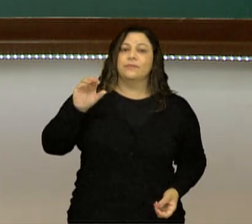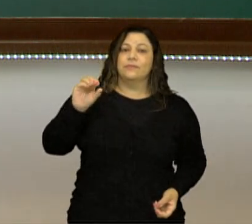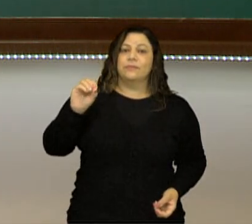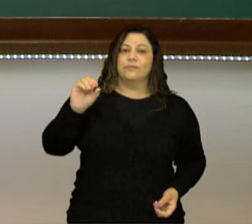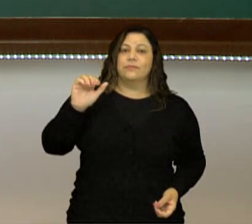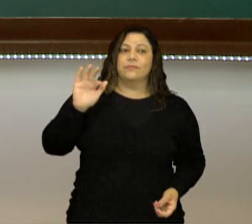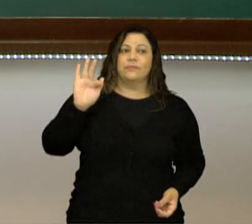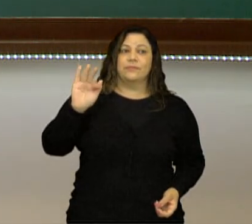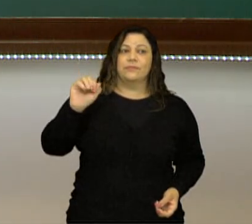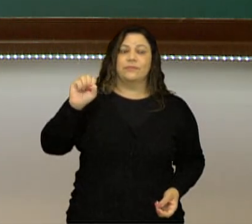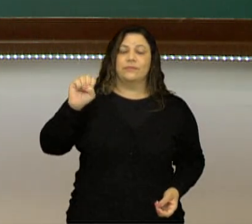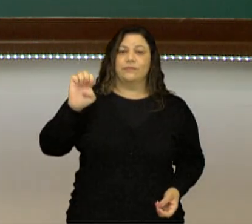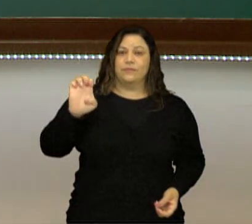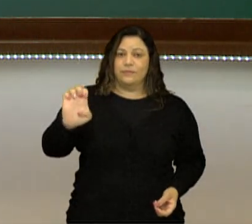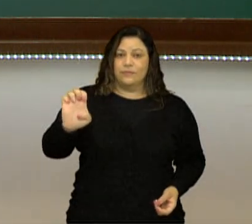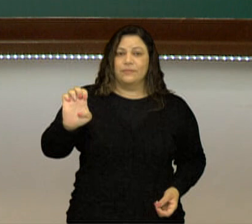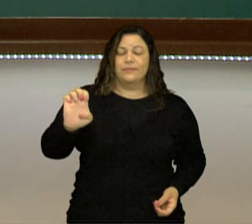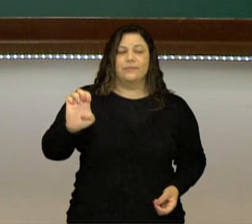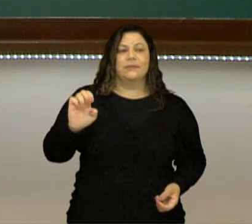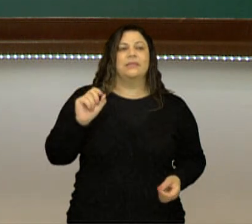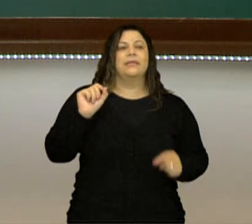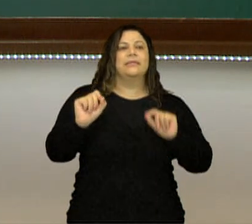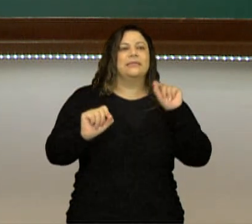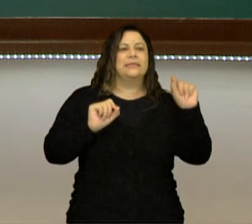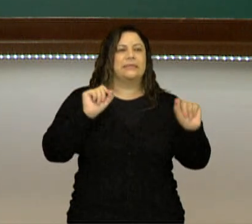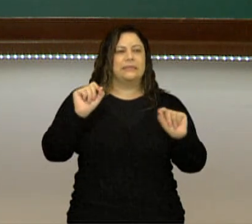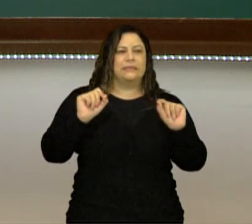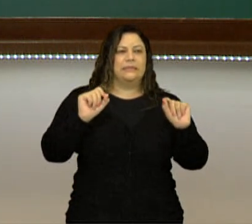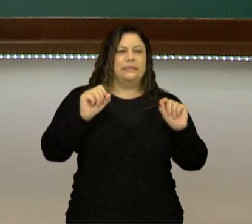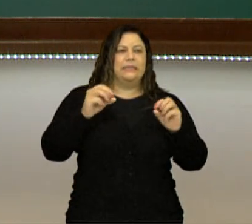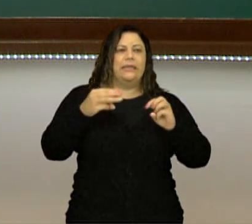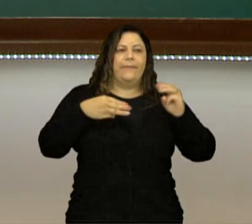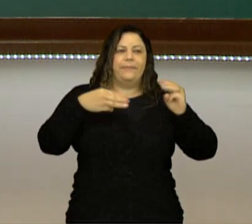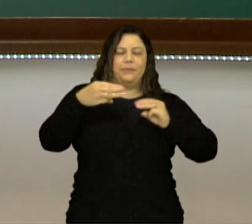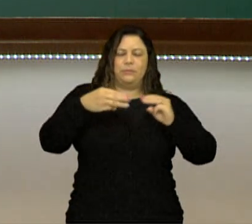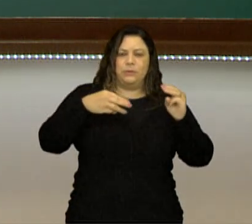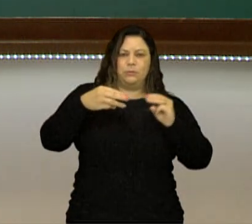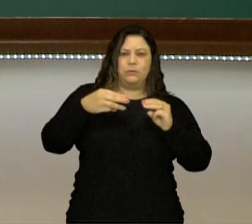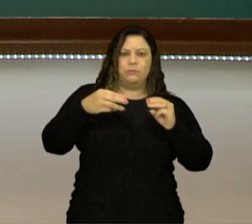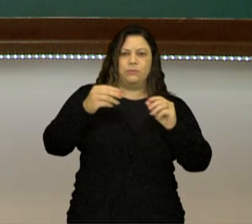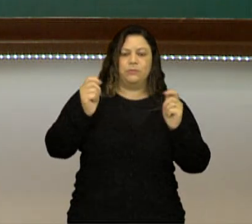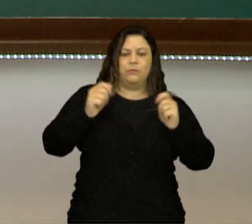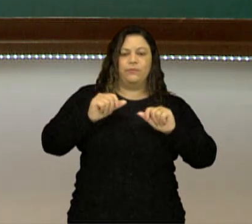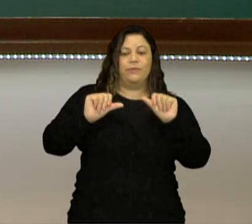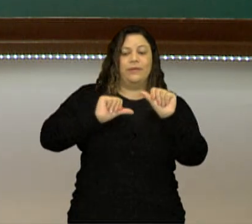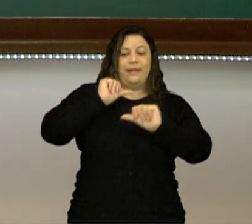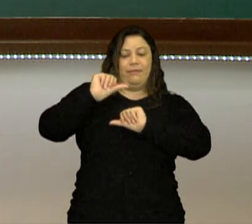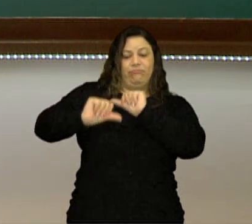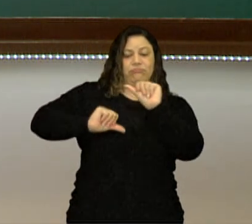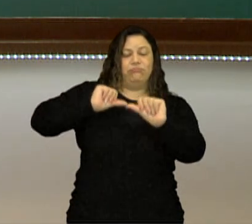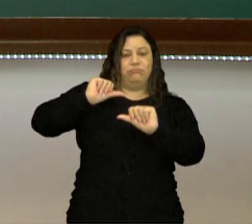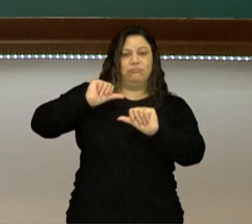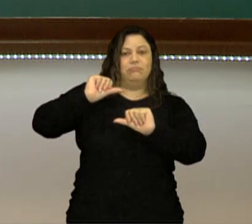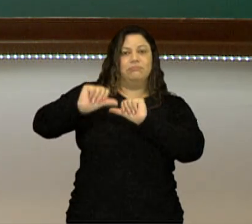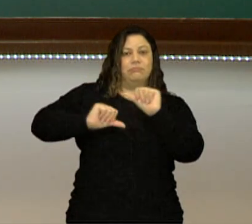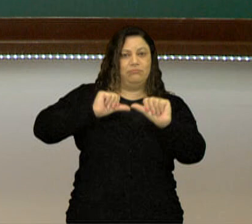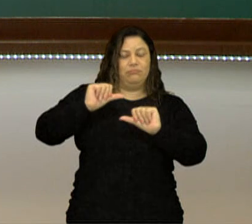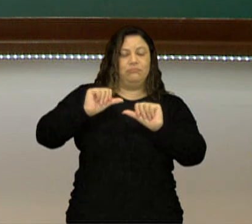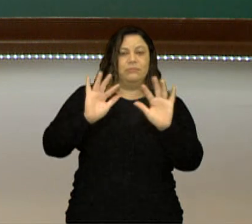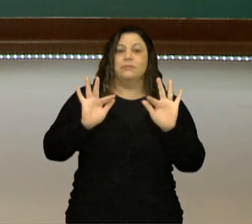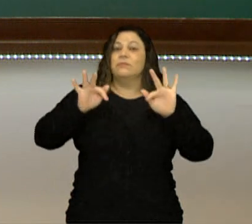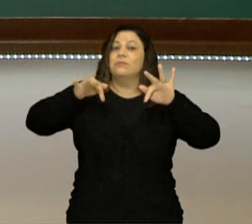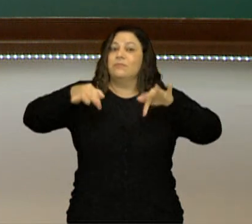se descondensar, tá? A membrana nuclear vai se refazer, que agora já estamos na fase final, tá? Então ela